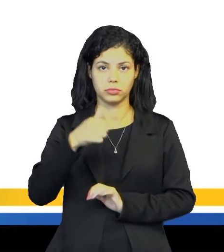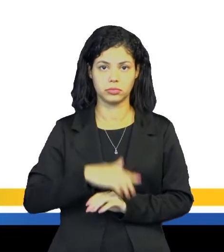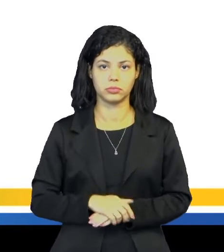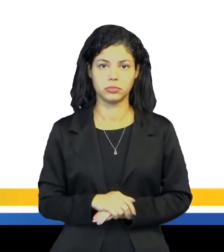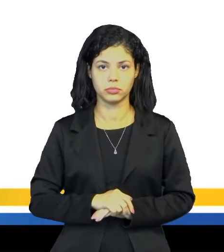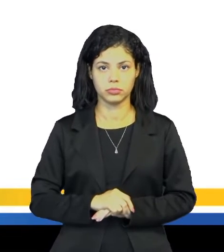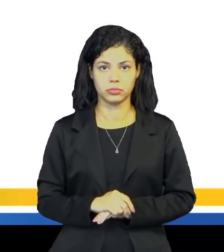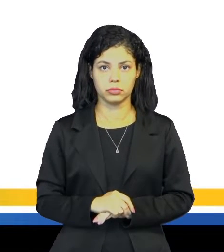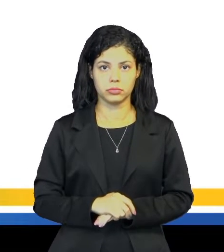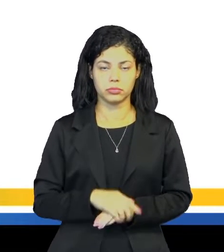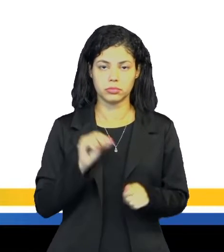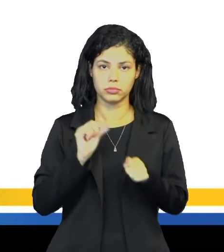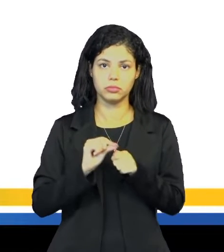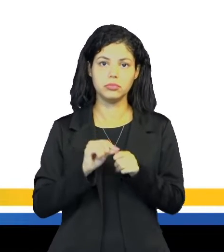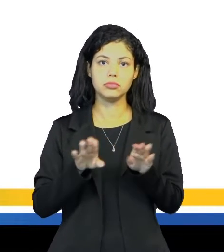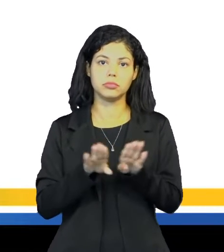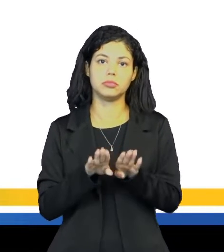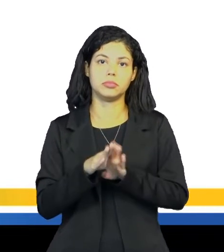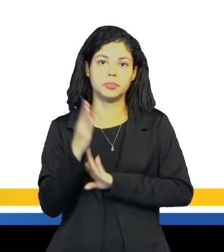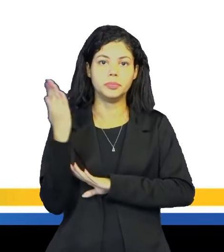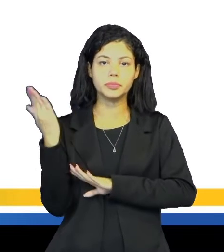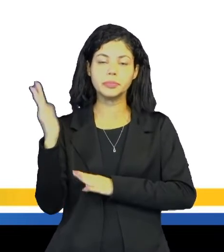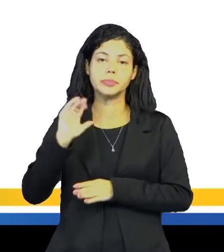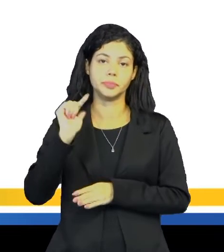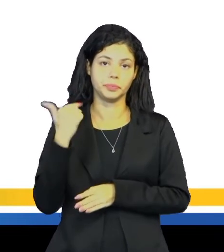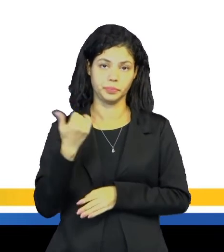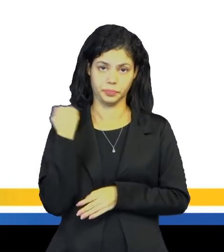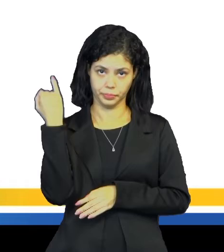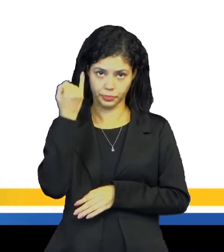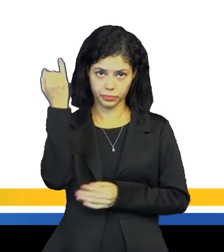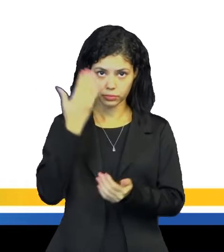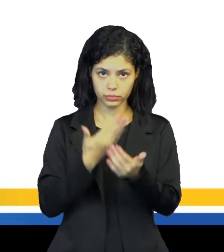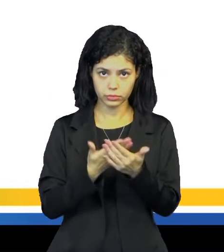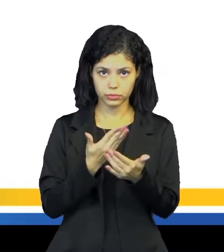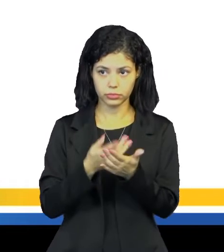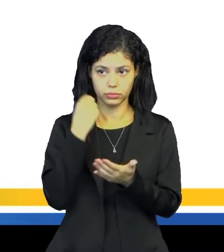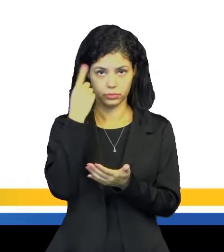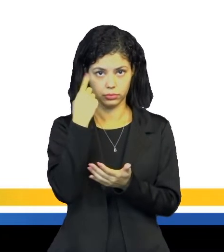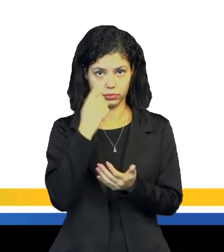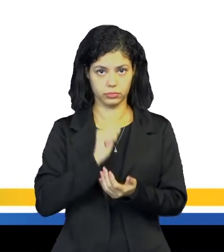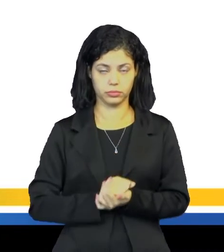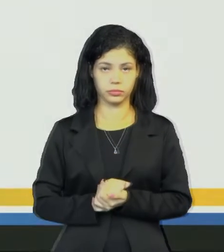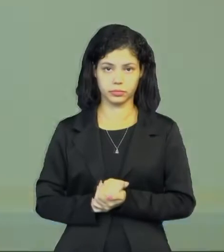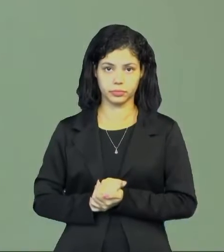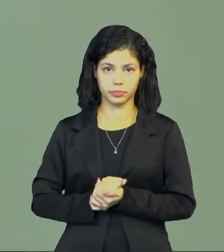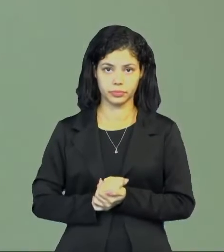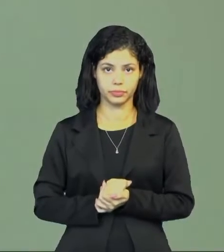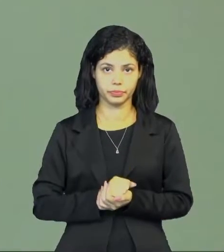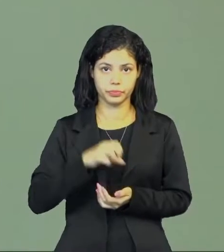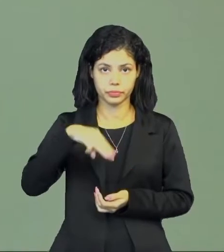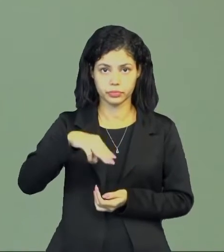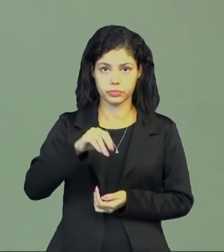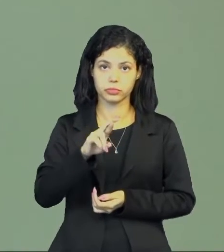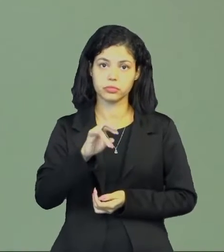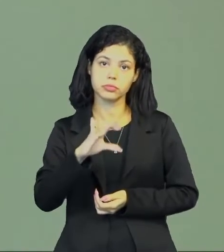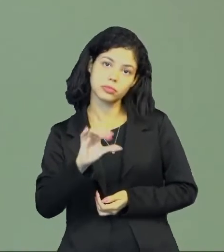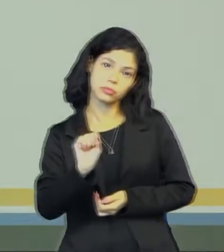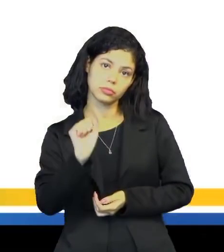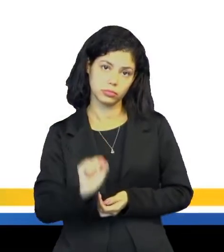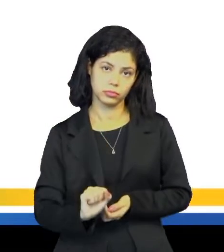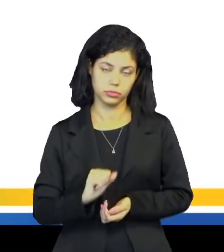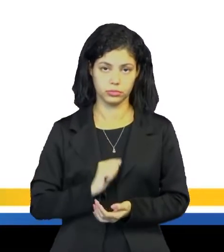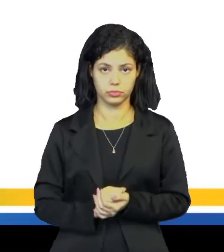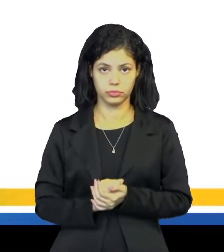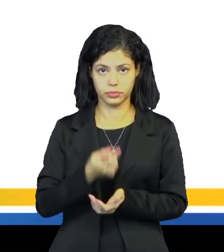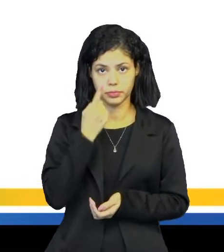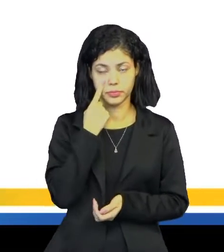tá? Aí nós também temos, né, outra importância de se estudar o espanhol, galera, é o Mercosul, né? Vocês podem